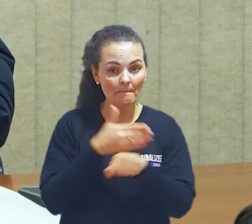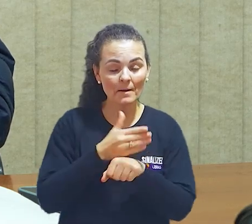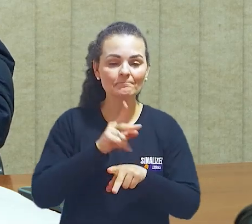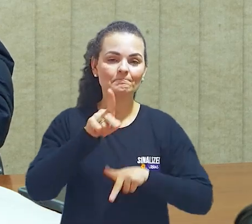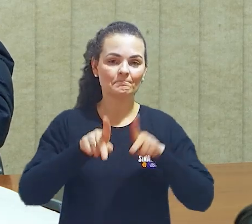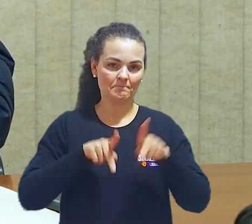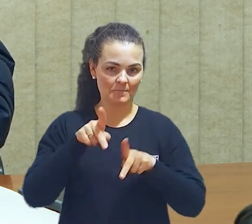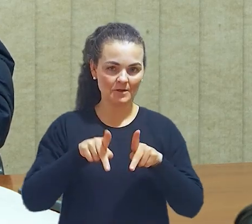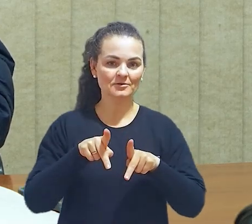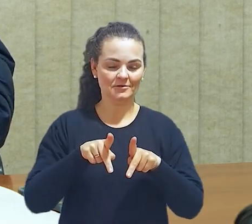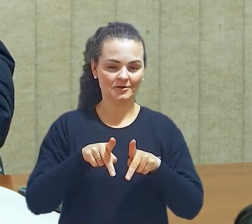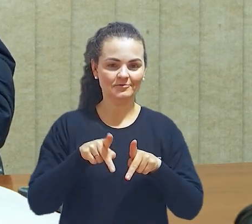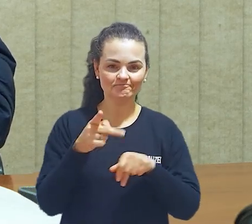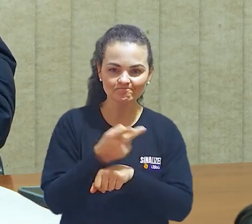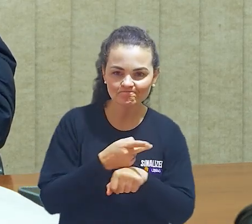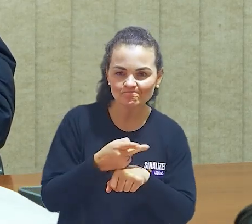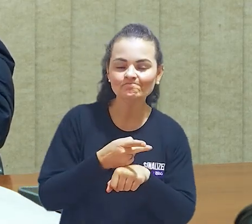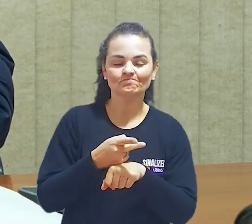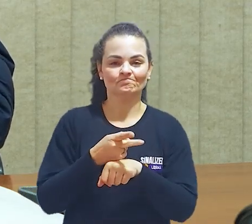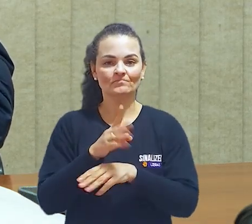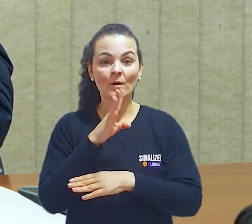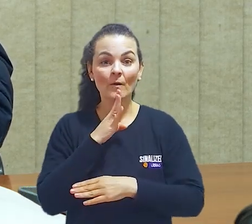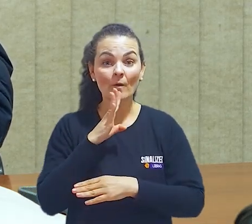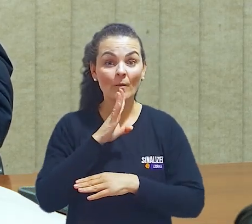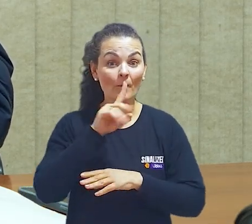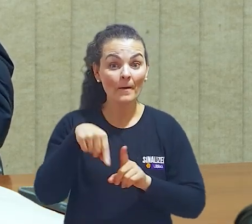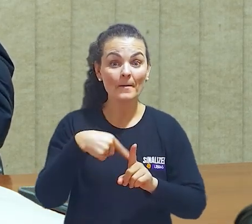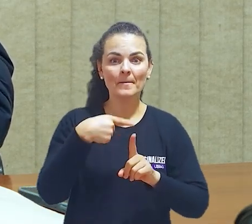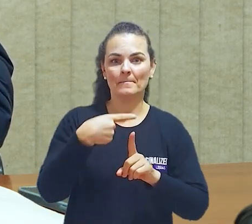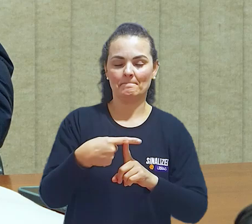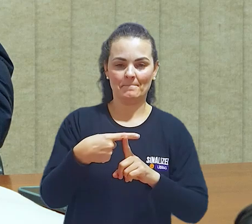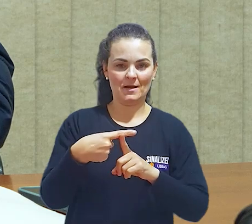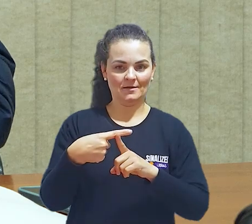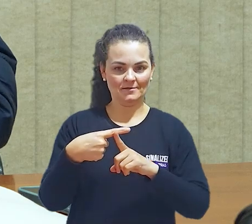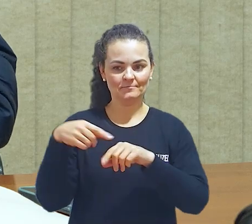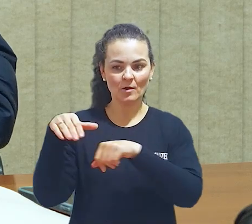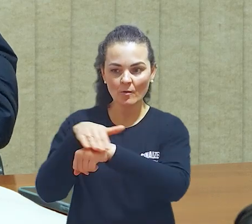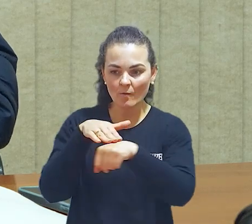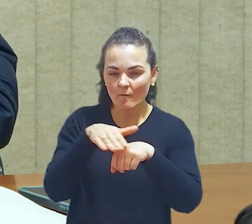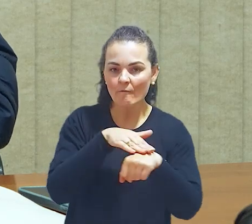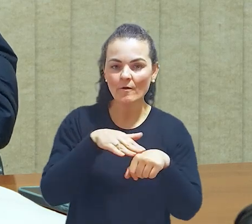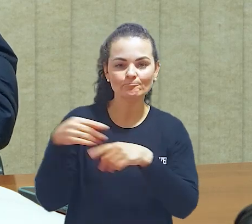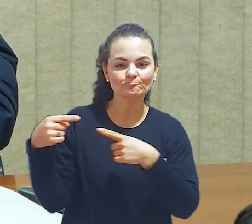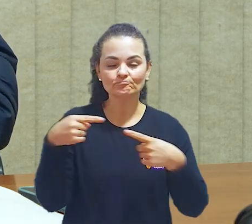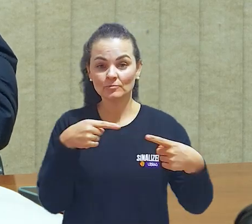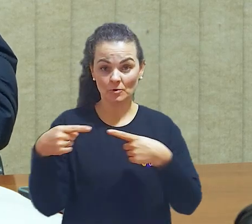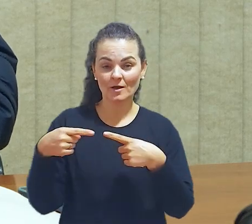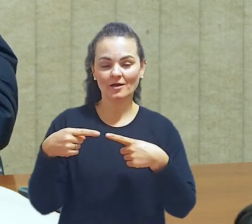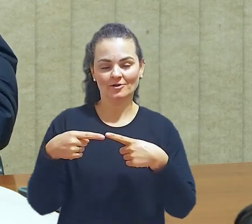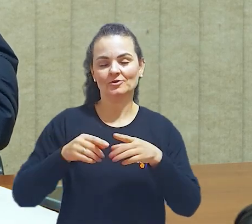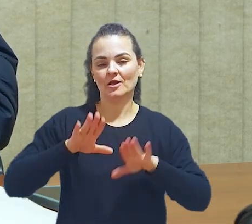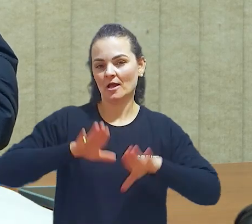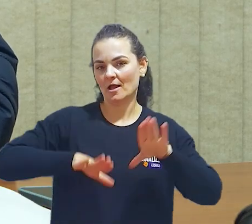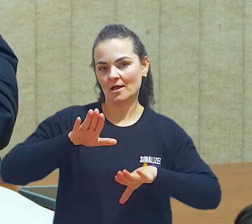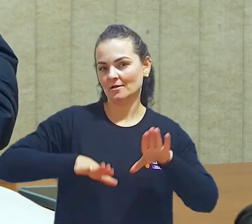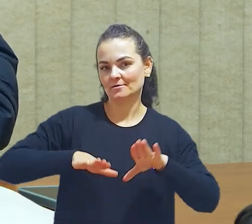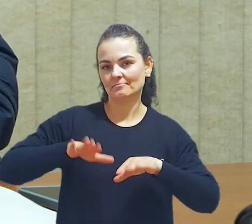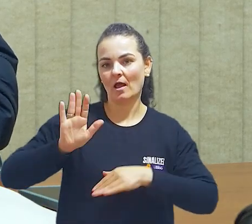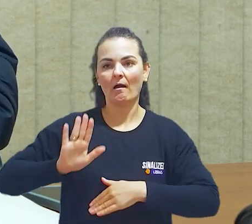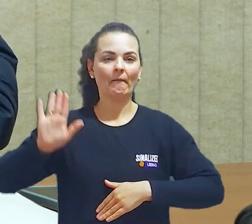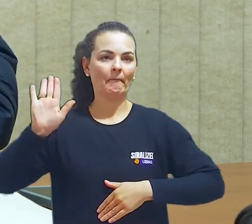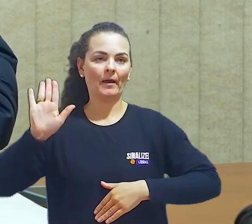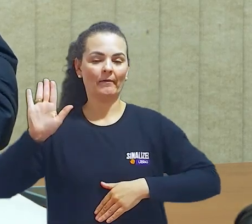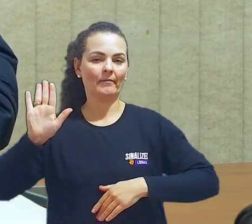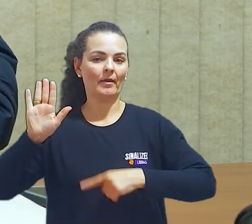mais, busque conhecer todos os lados de um debate, para não tomar como bandeira